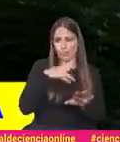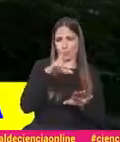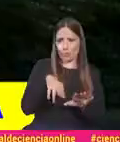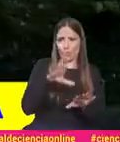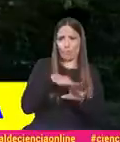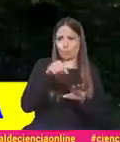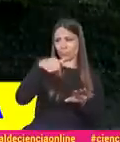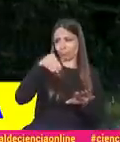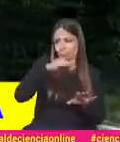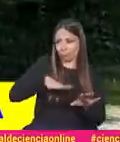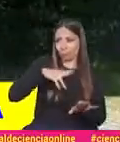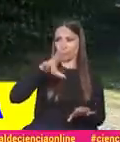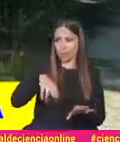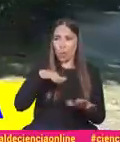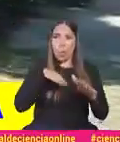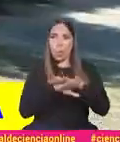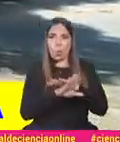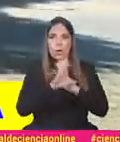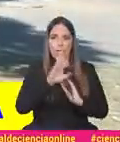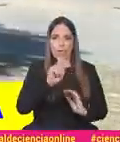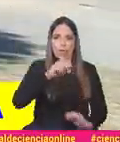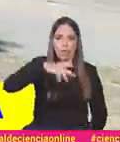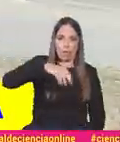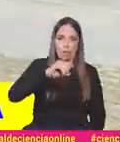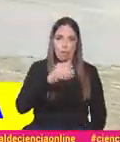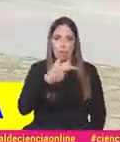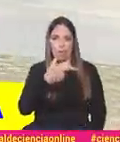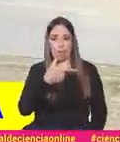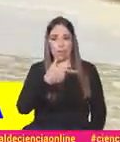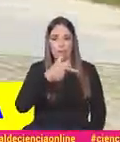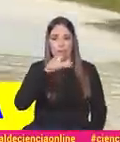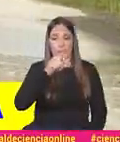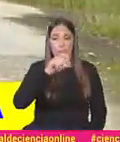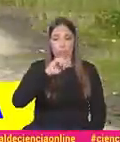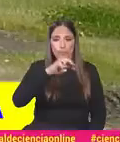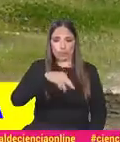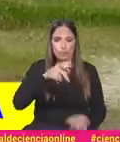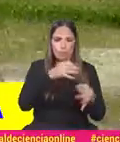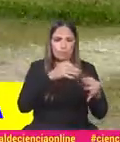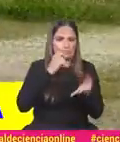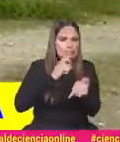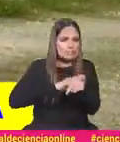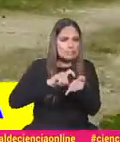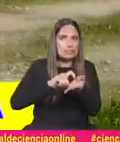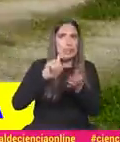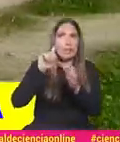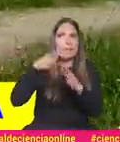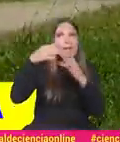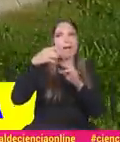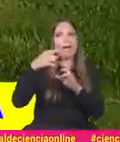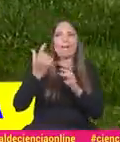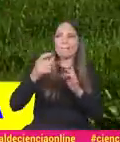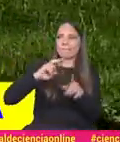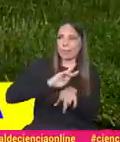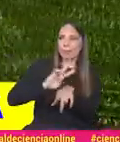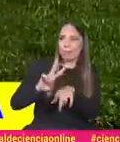em Portugal. Nós guardamos germoplasma porque trabalhamos com a variabilidade genética, mais concretamente o germoplasma vegetal. Este vegetal é o